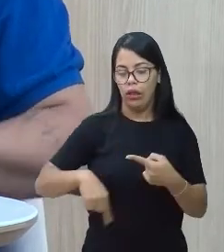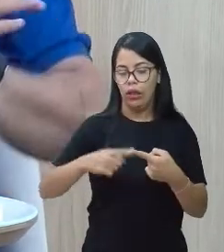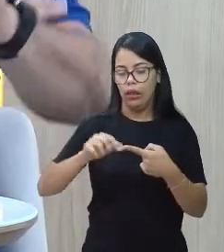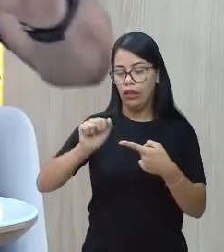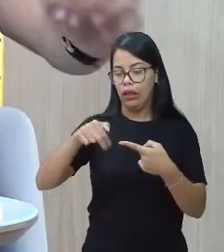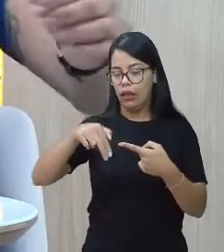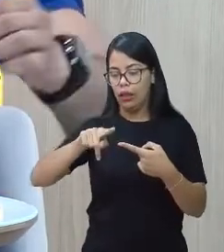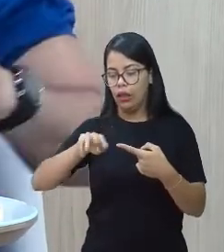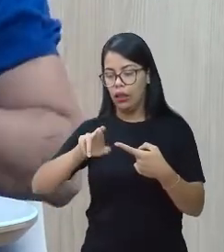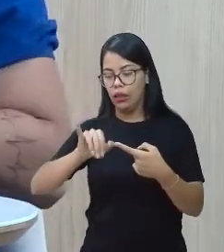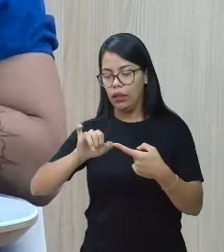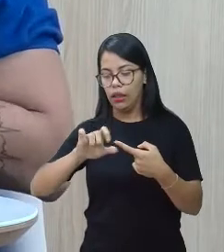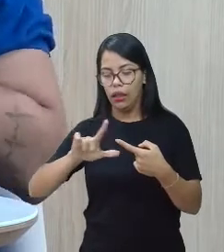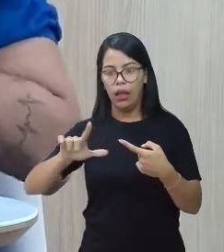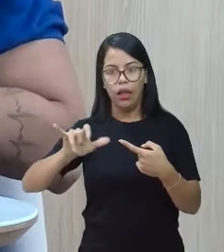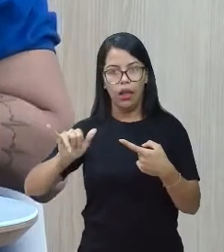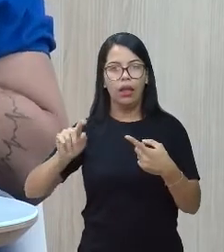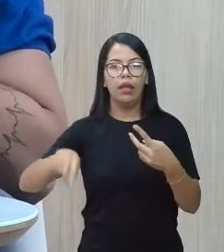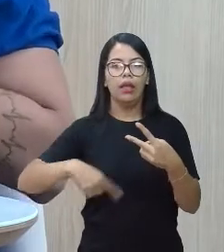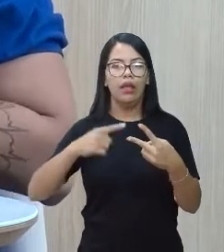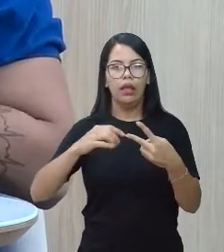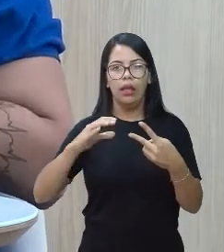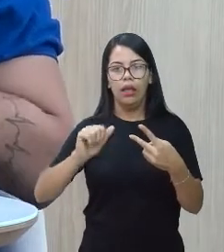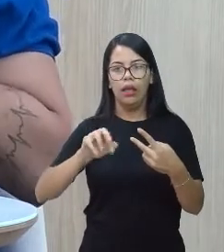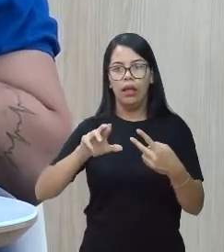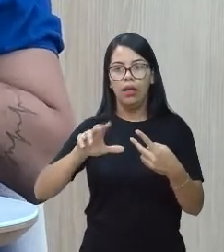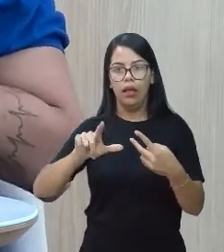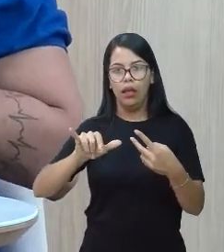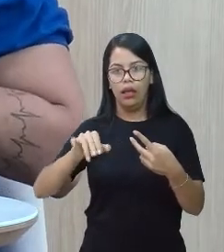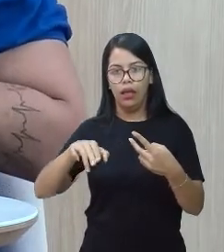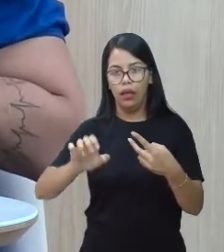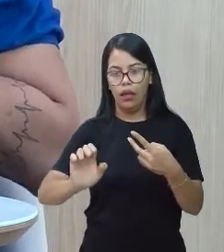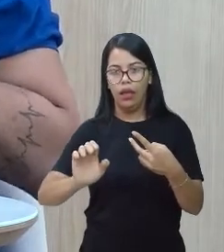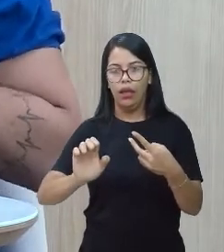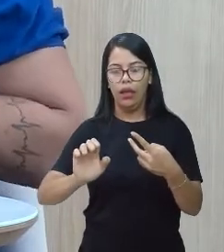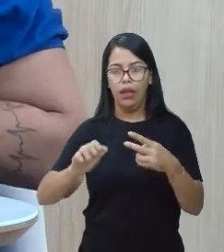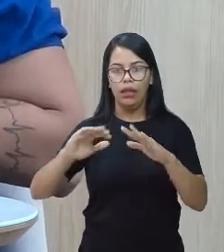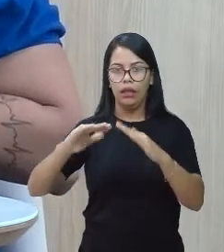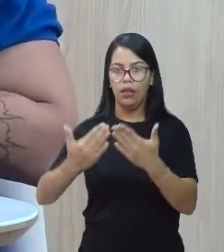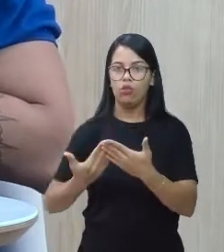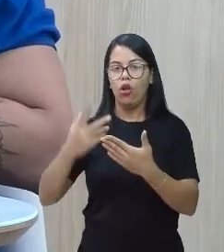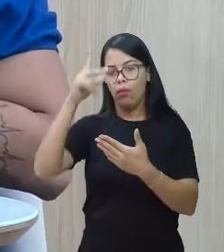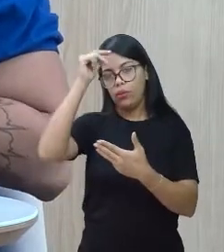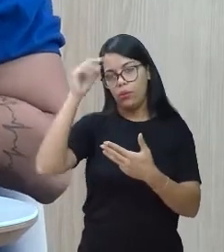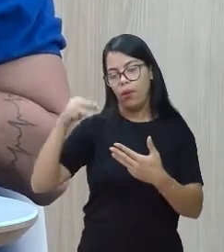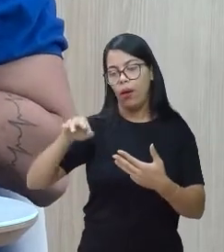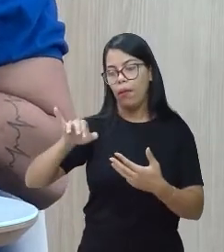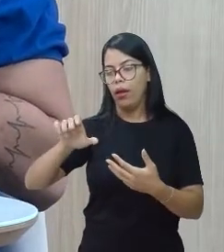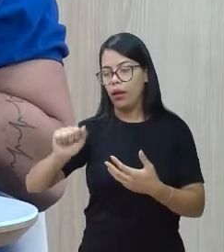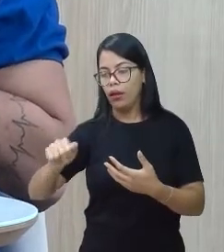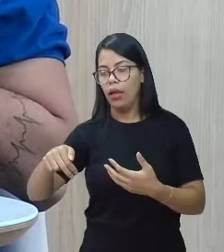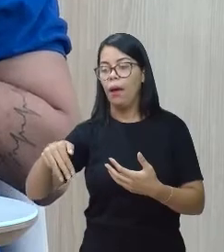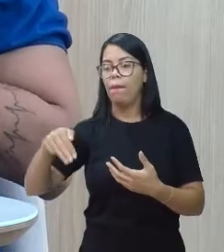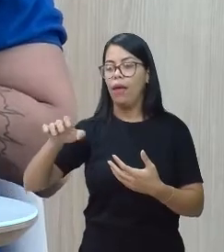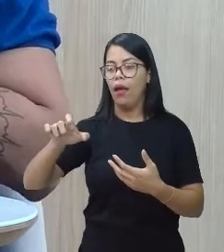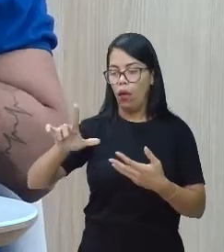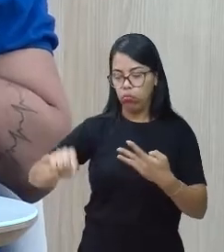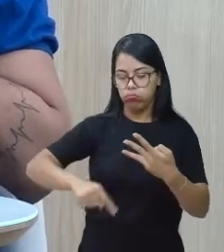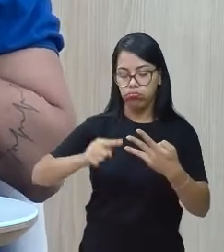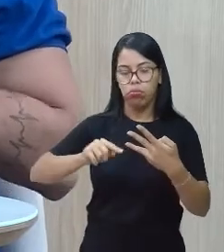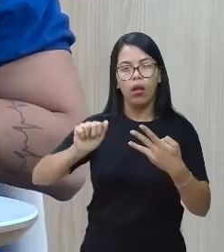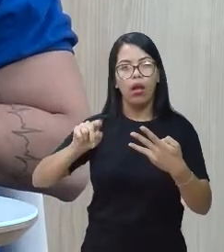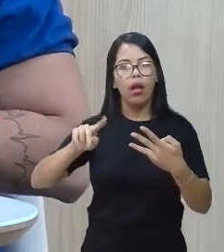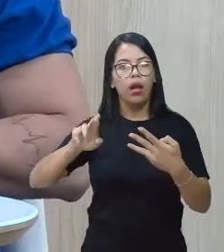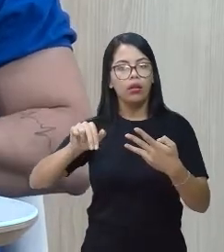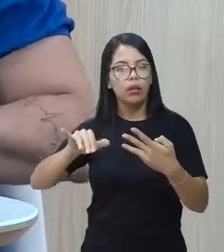Andriele, né? Tem aqui Caroline, da Escola Municipal Maria Melo. Tem Adriano, da Escola Municipal Luiz